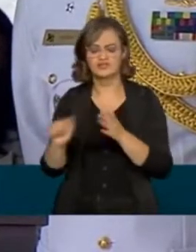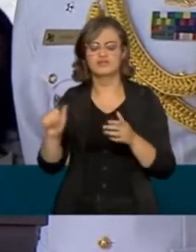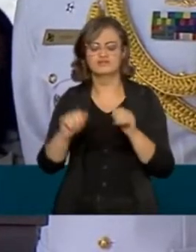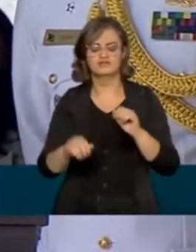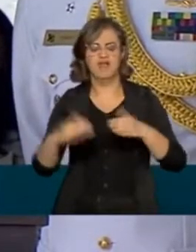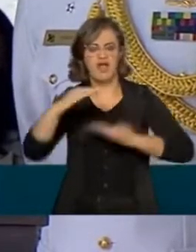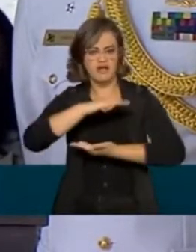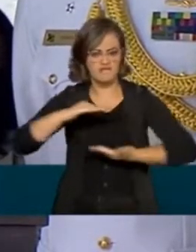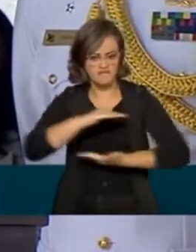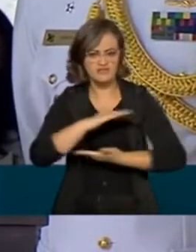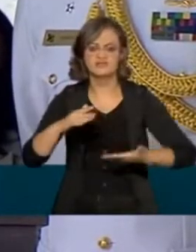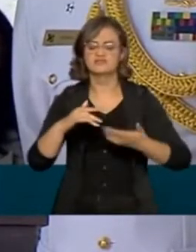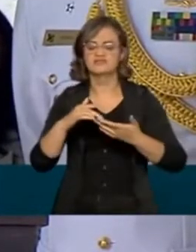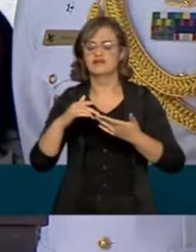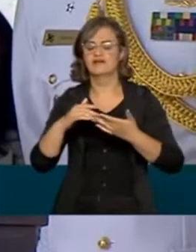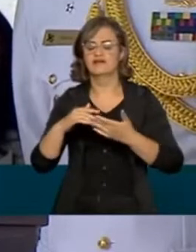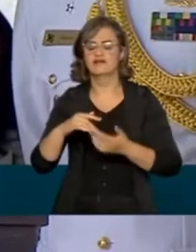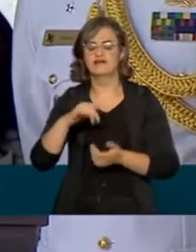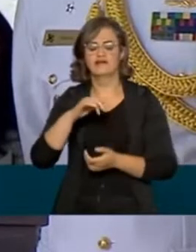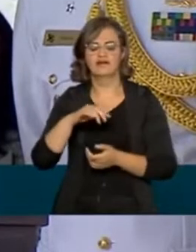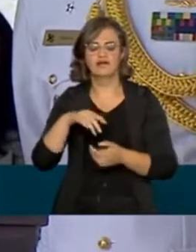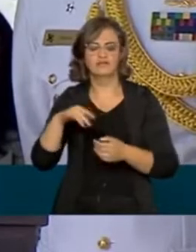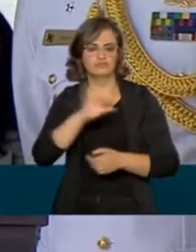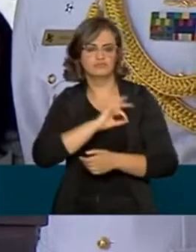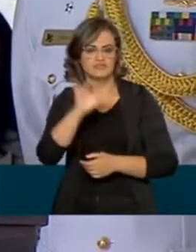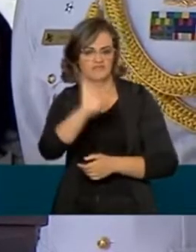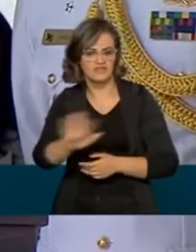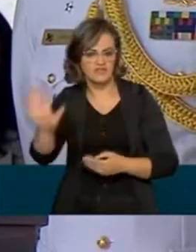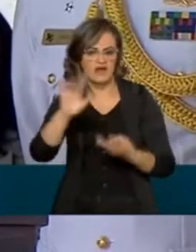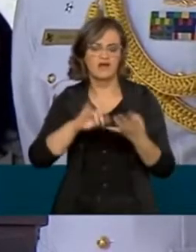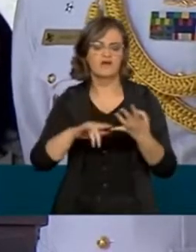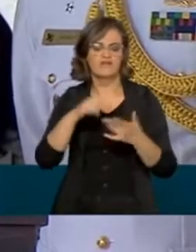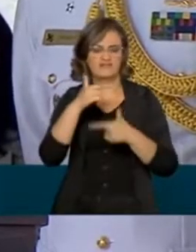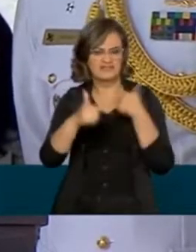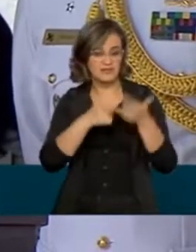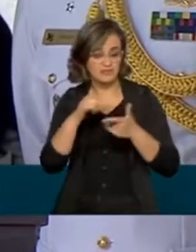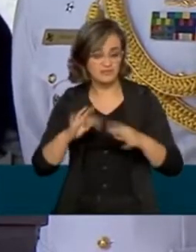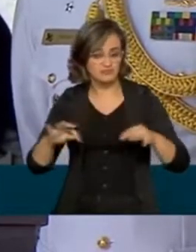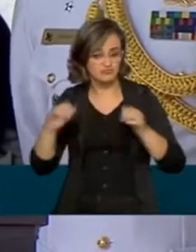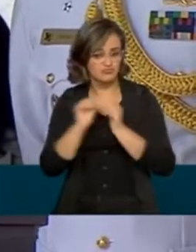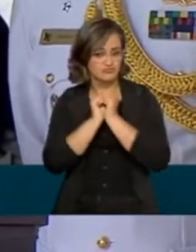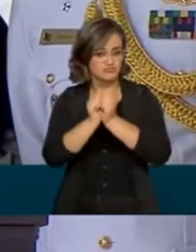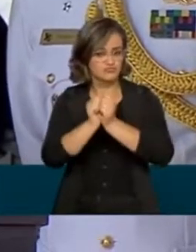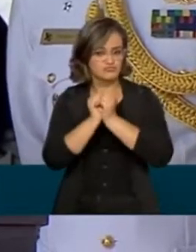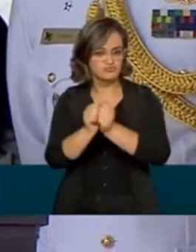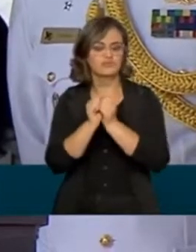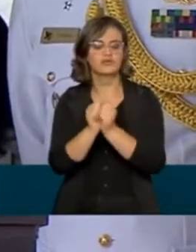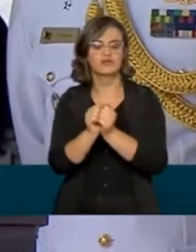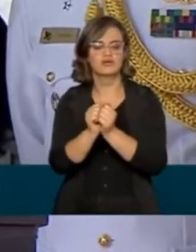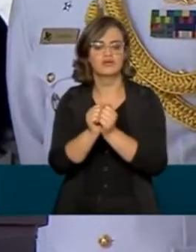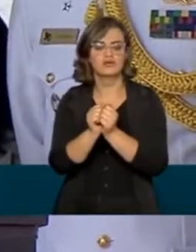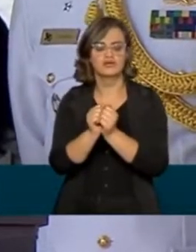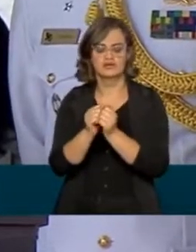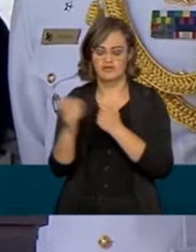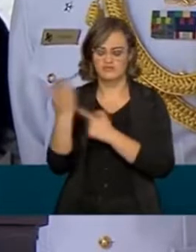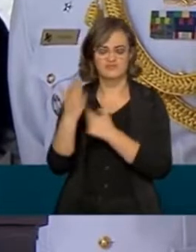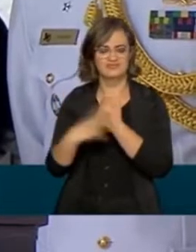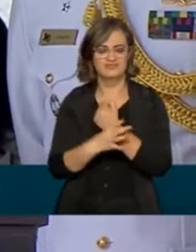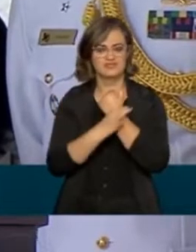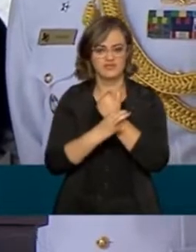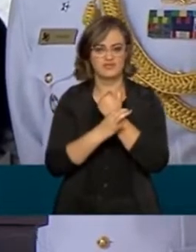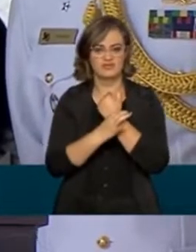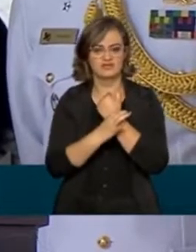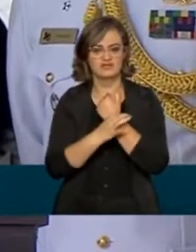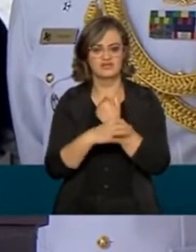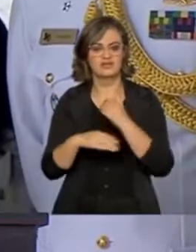Anvisa e ANTAC, Receita Federal, Polícia Federal, pelo trabalho conjunto e sinérgico em prol da nossa segurança e